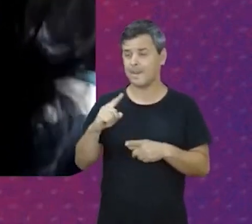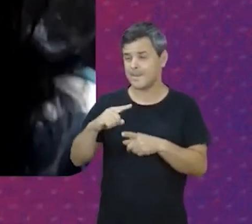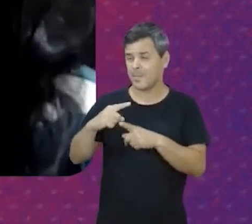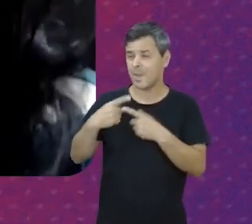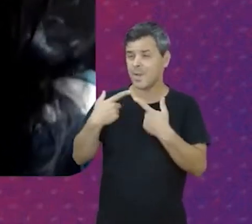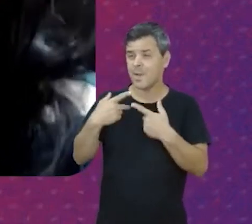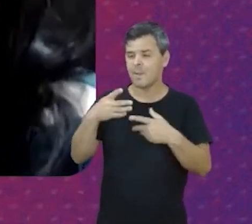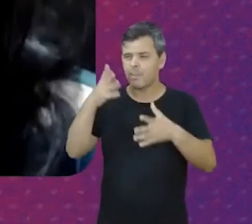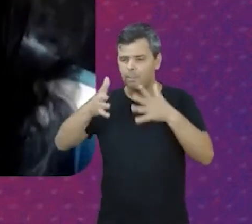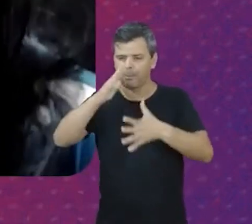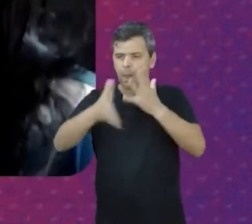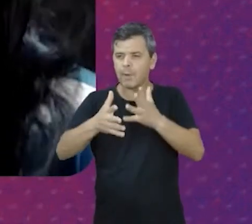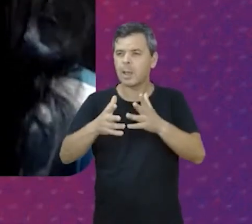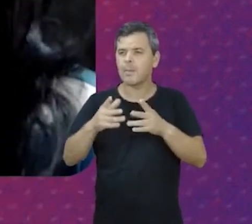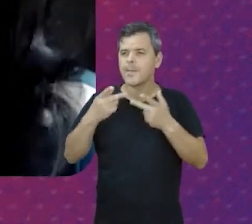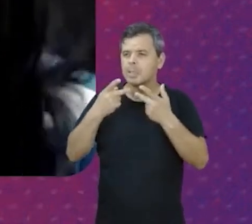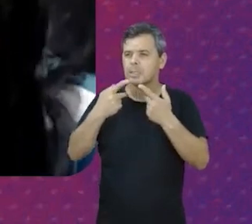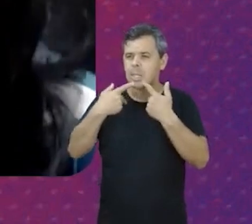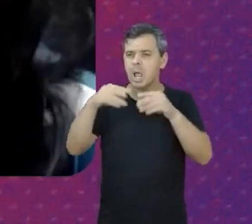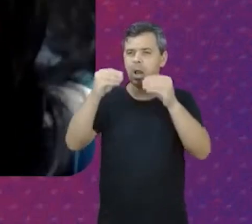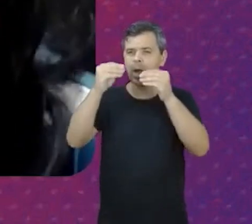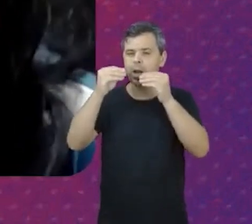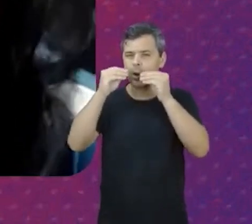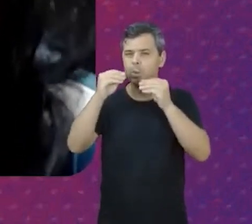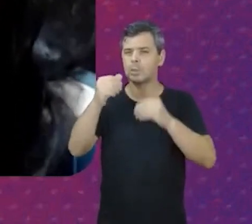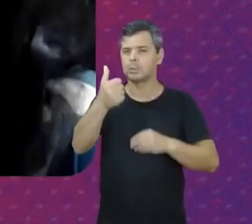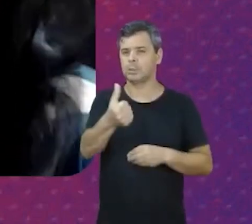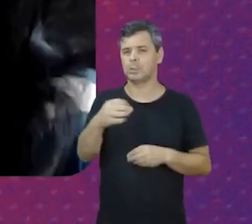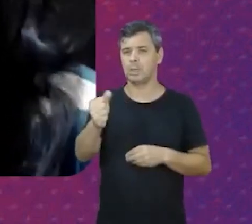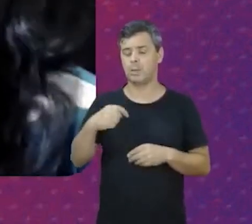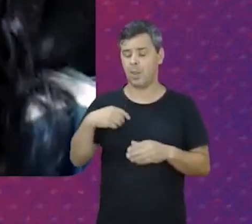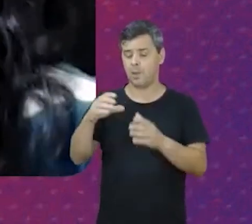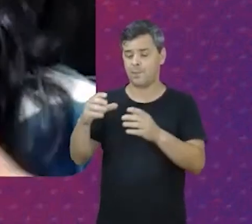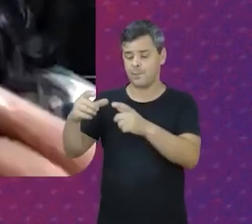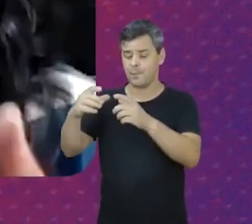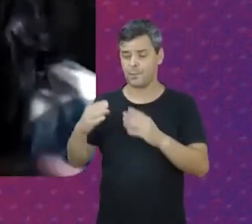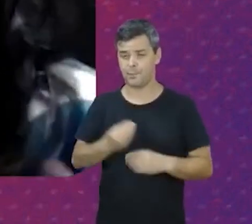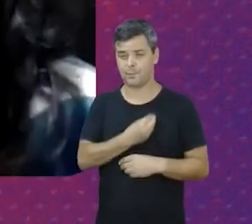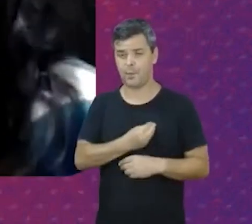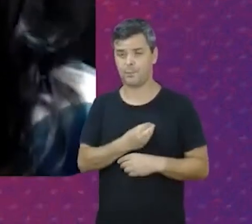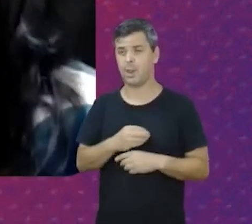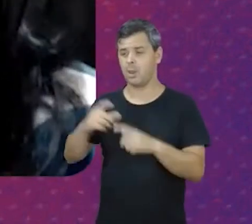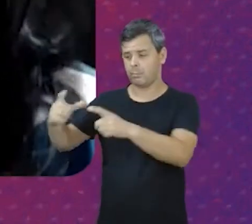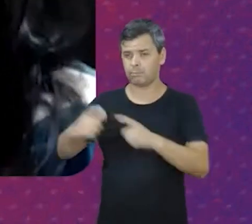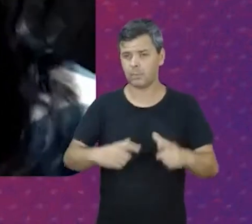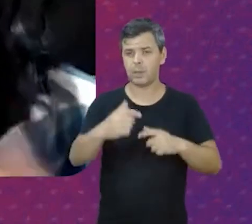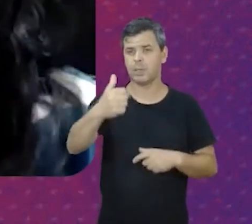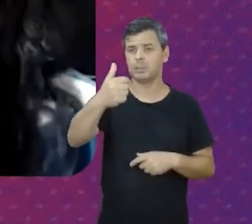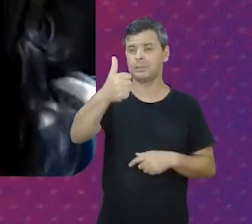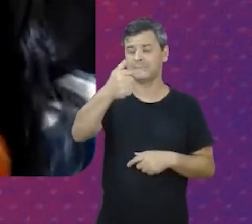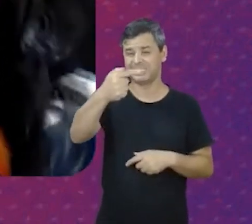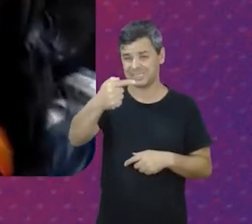de 160 línguas e vivem em 731 terras com diferentes estados de